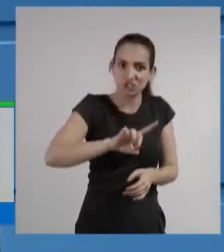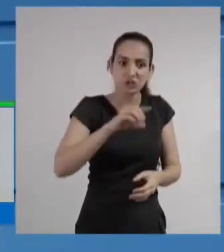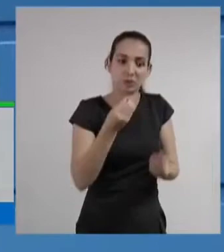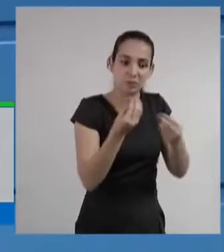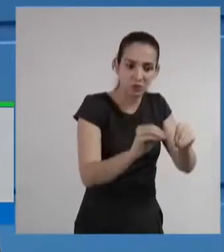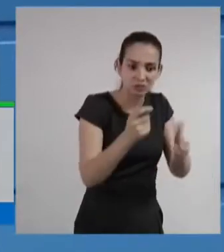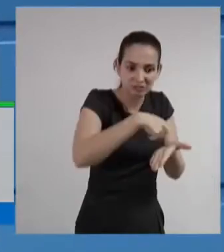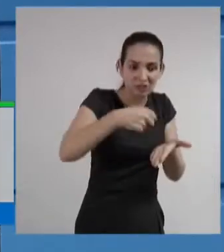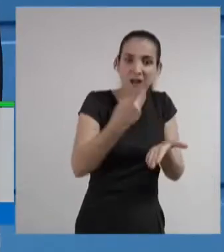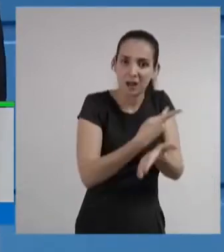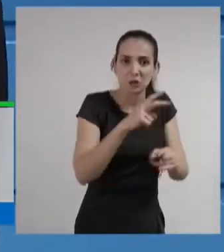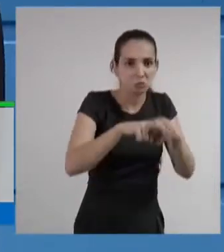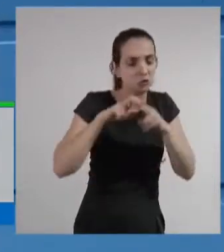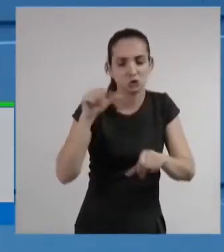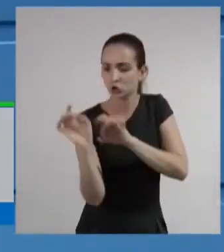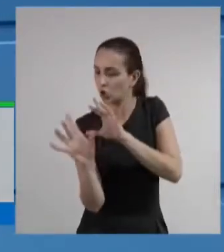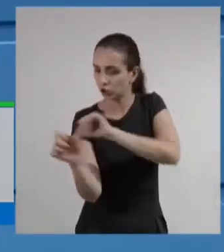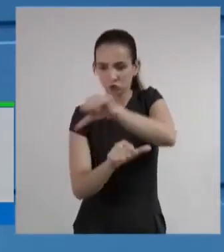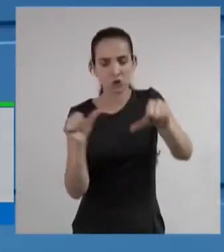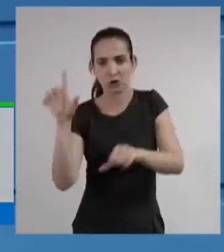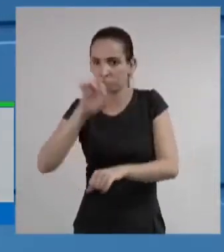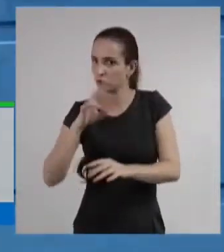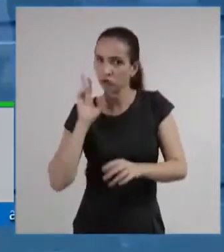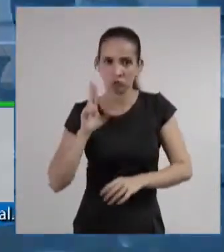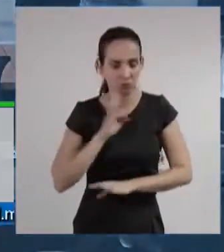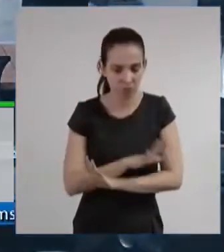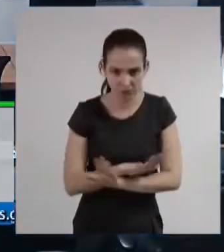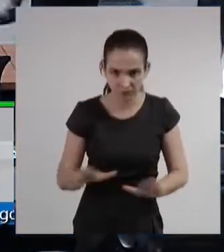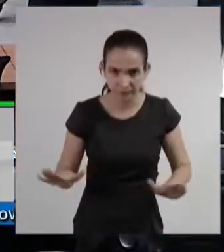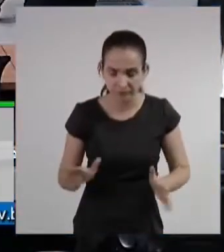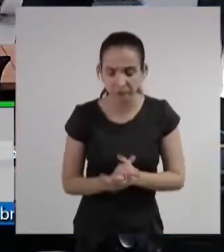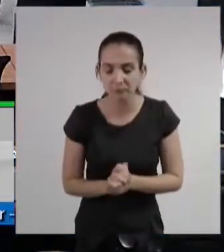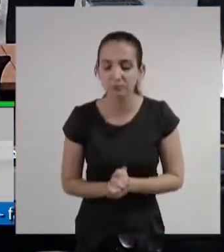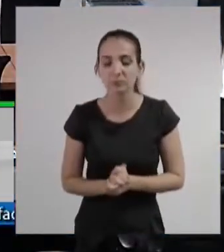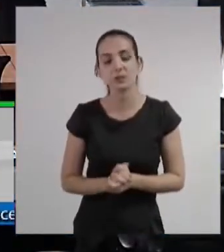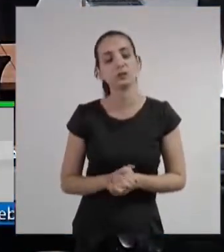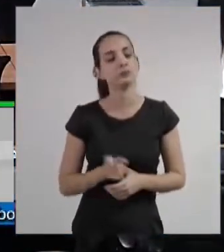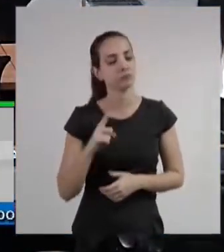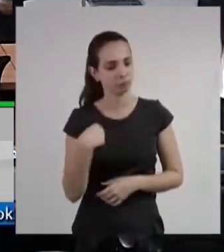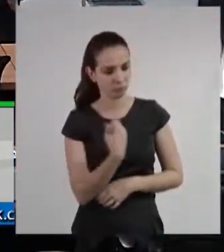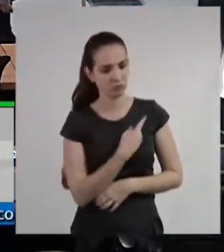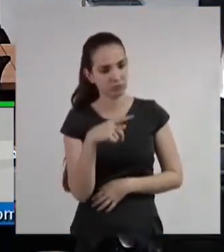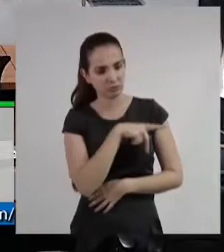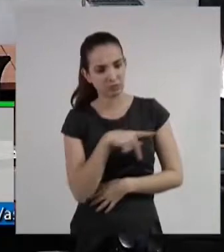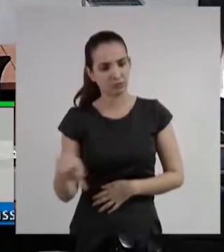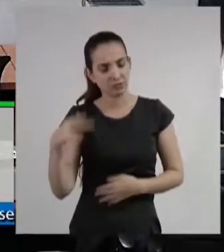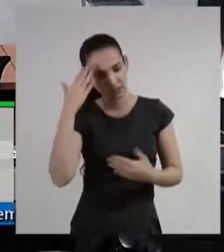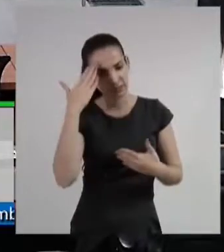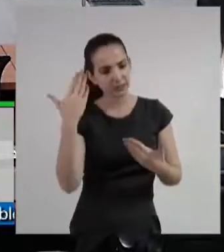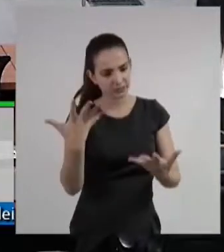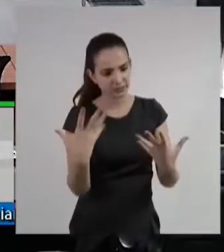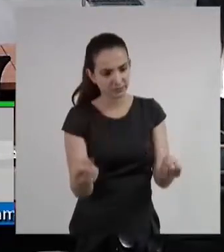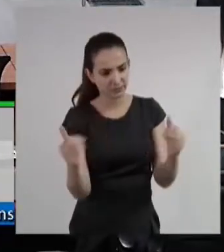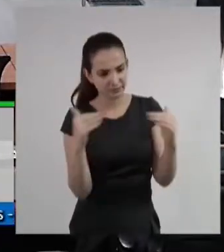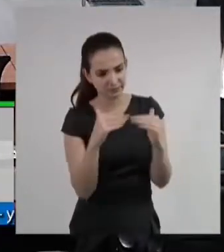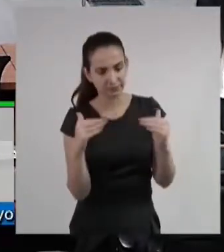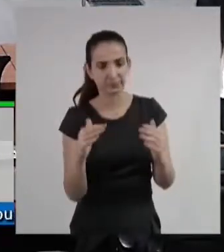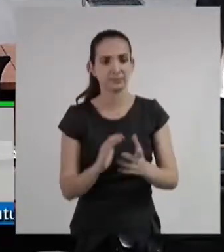corrigida a qualquer tempo. Portanto, é favorável. Senhor presidente, agradece a anuência de Vossa Excelência.